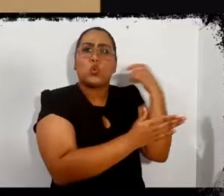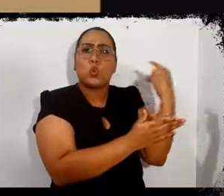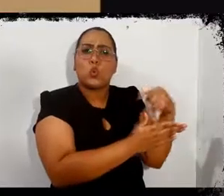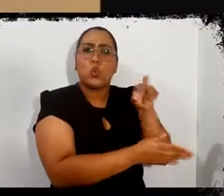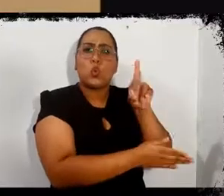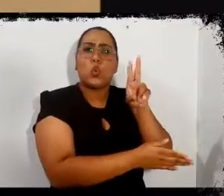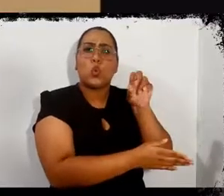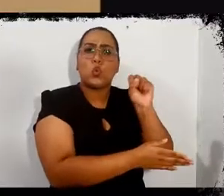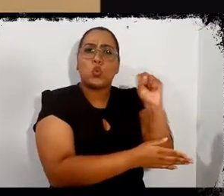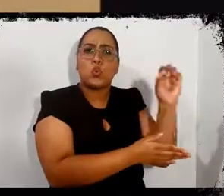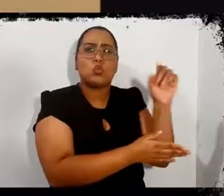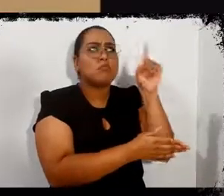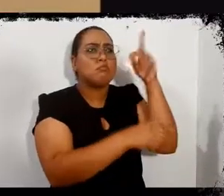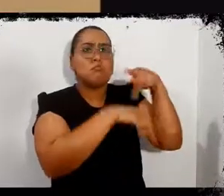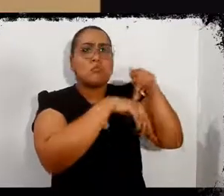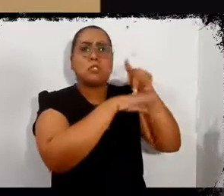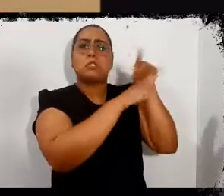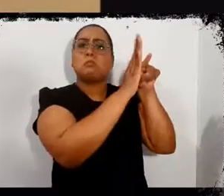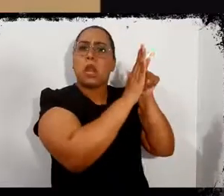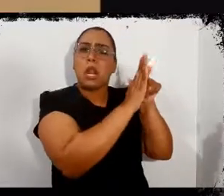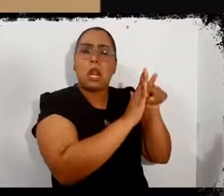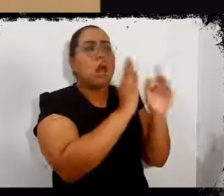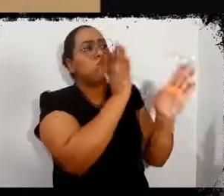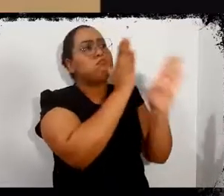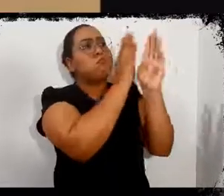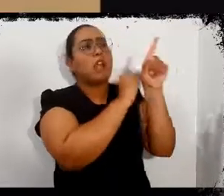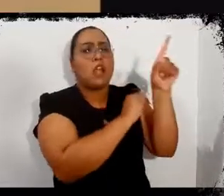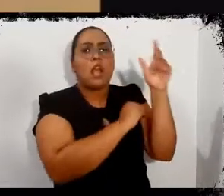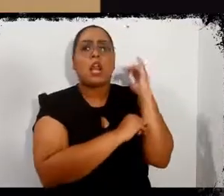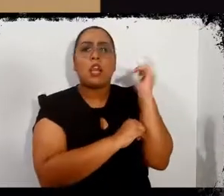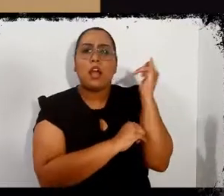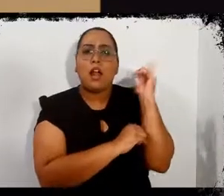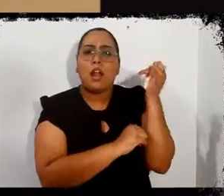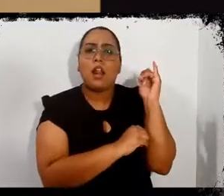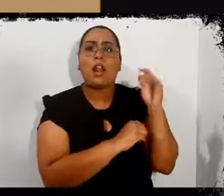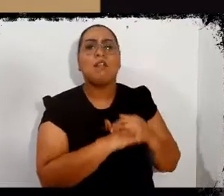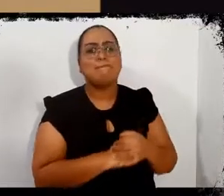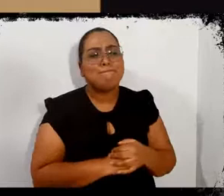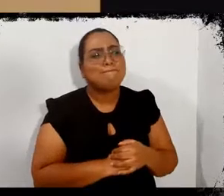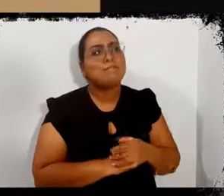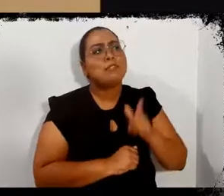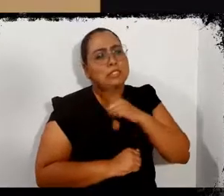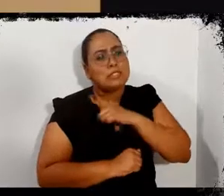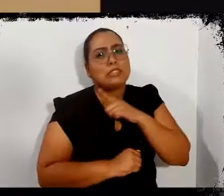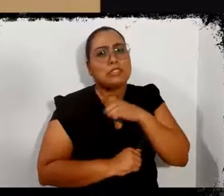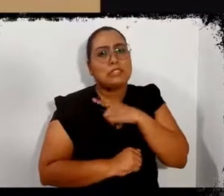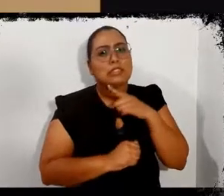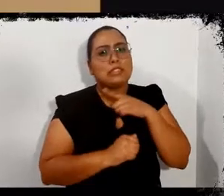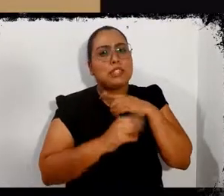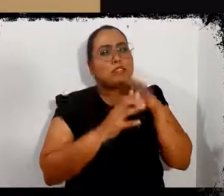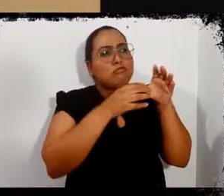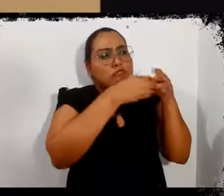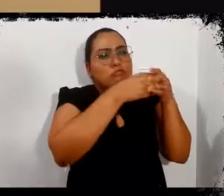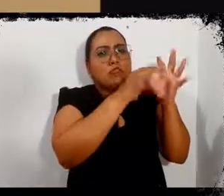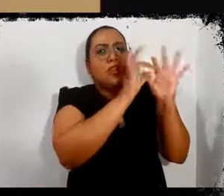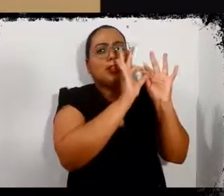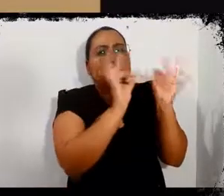que lhe traz uma carência. As tentativas de recuperar